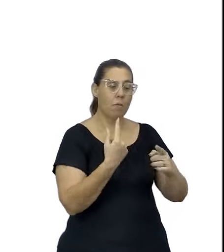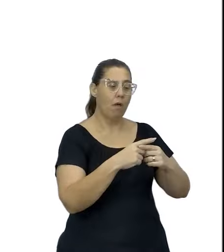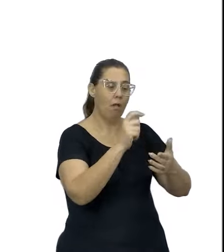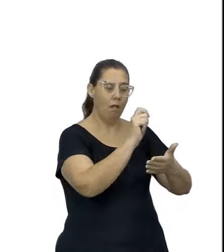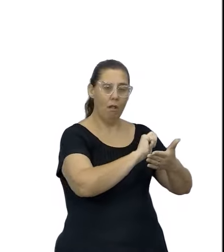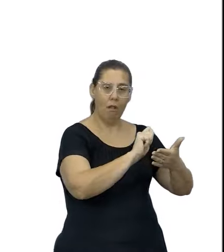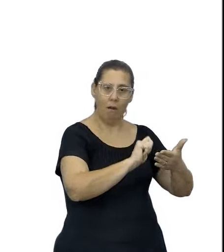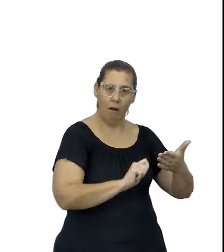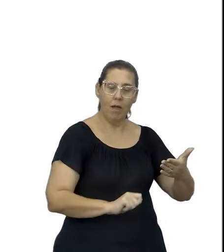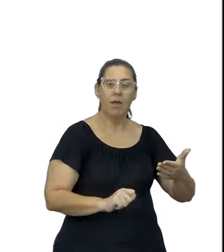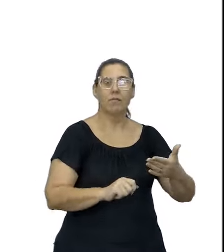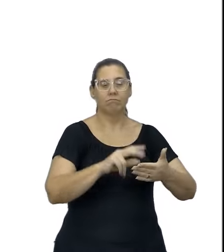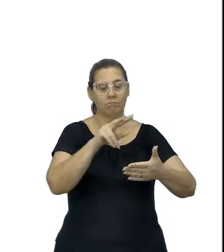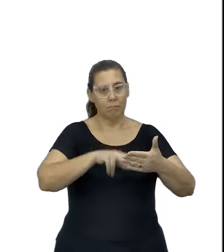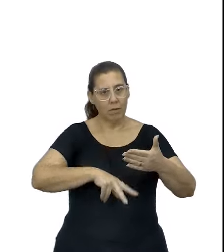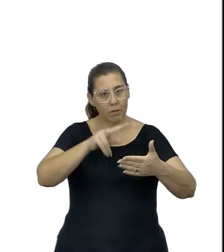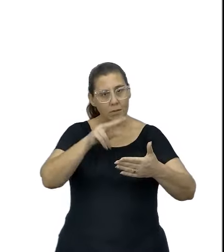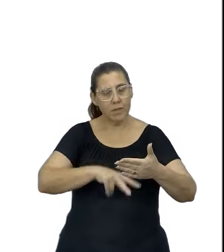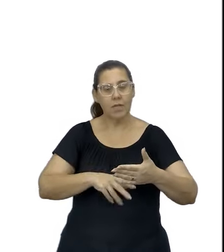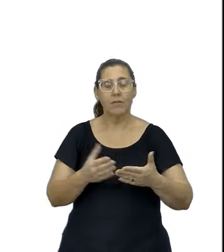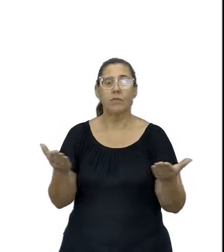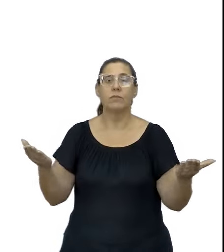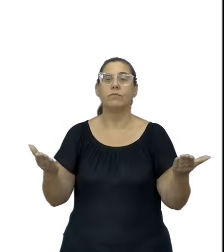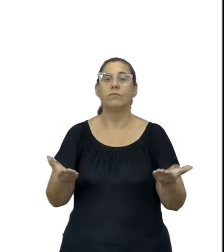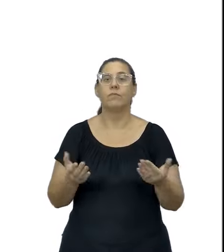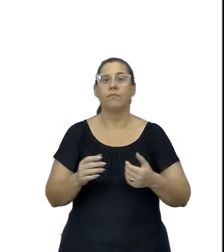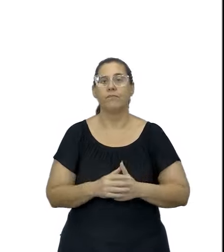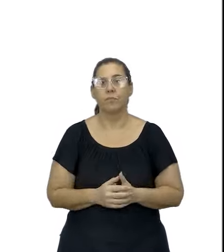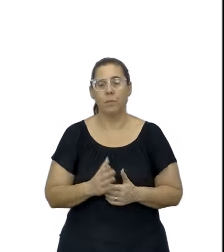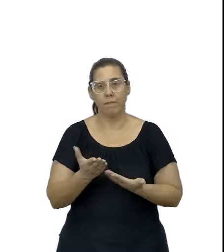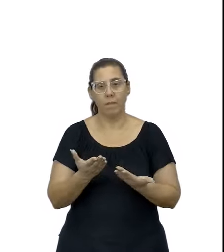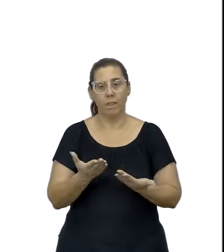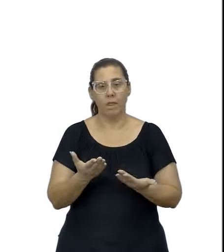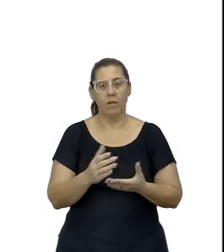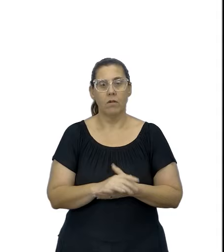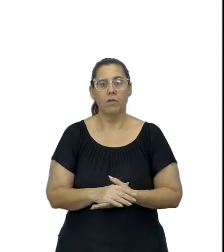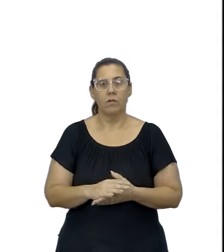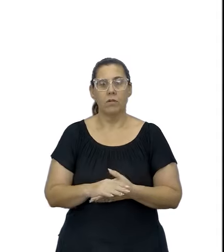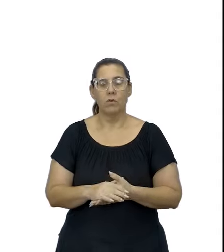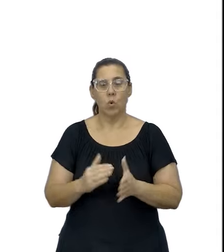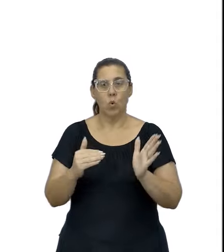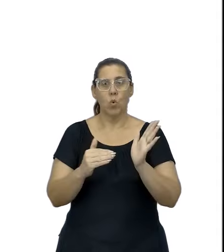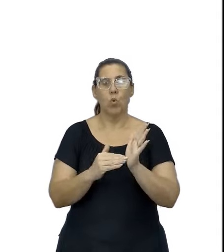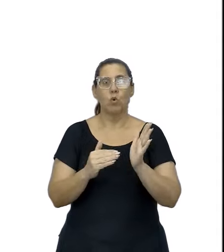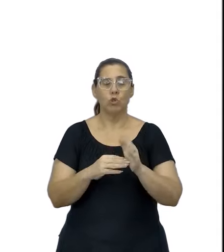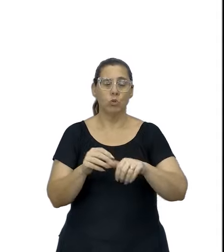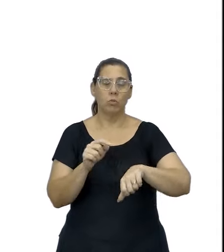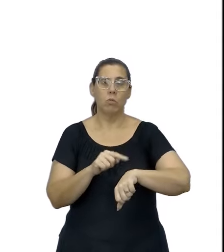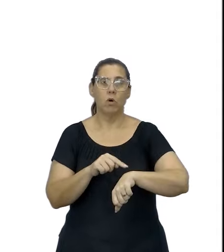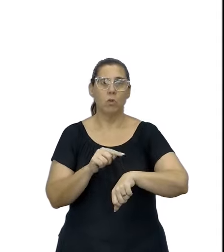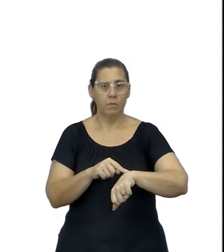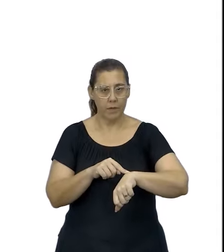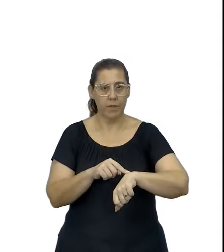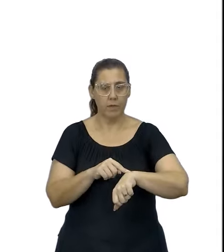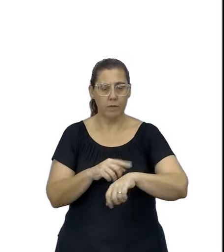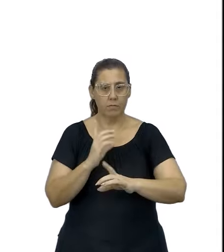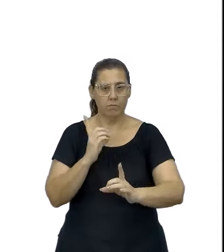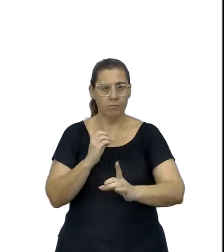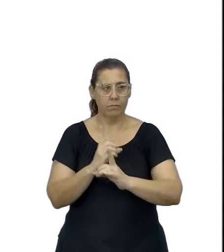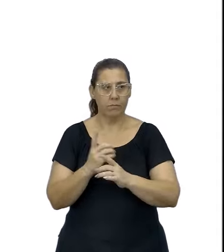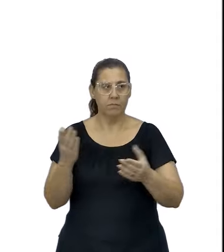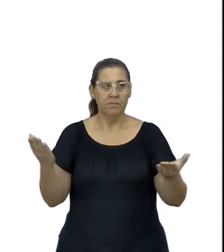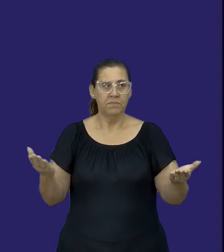ou se escreve para ler. Então, agora, vamos encaminhar para o último momento do nosso